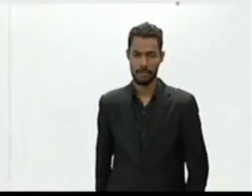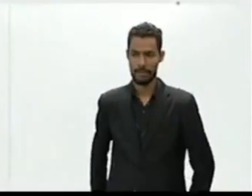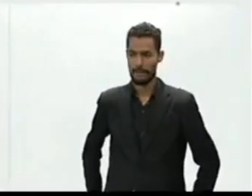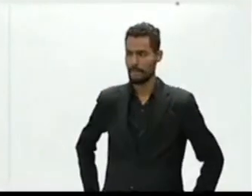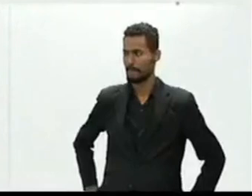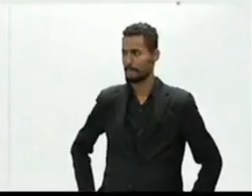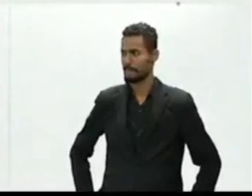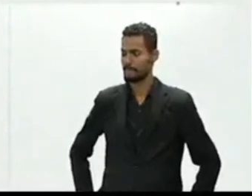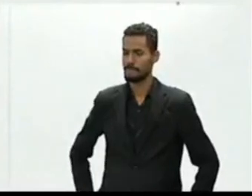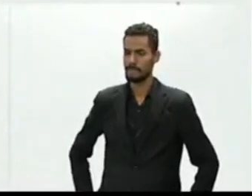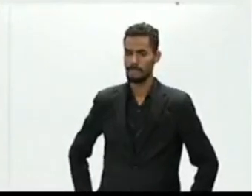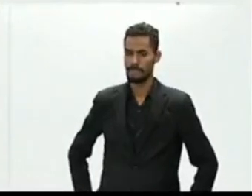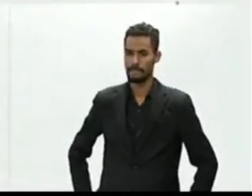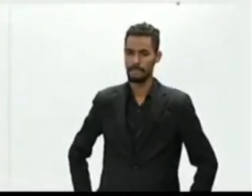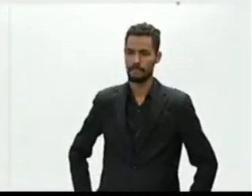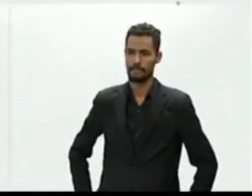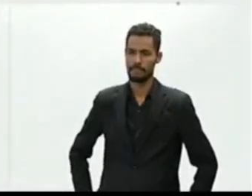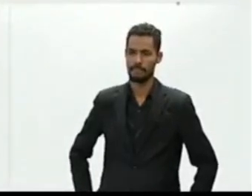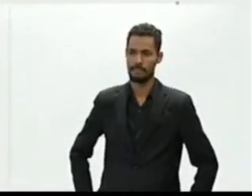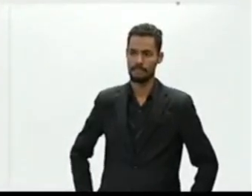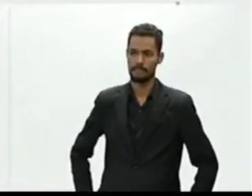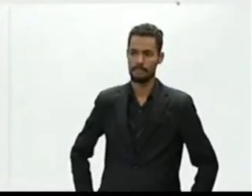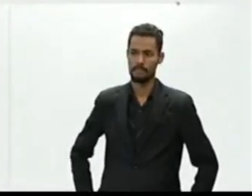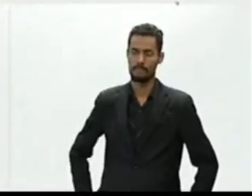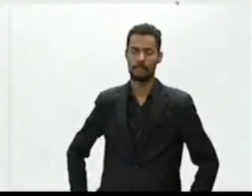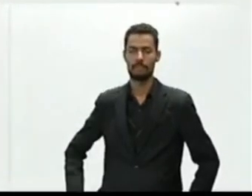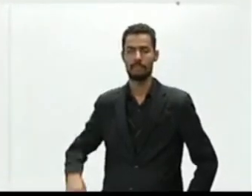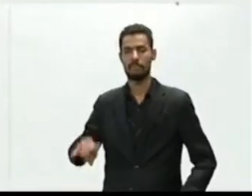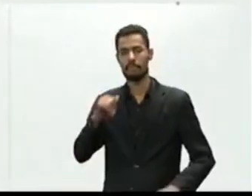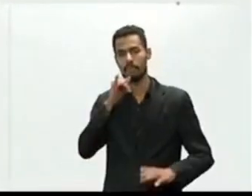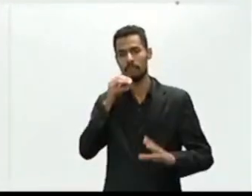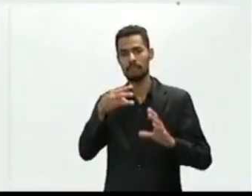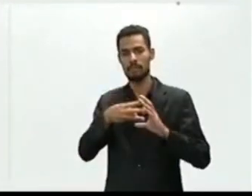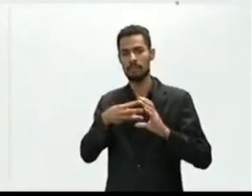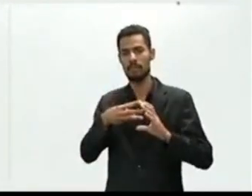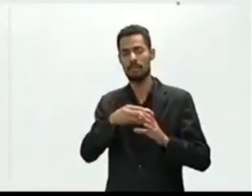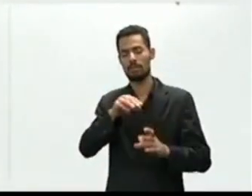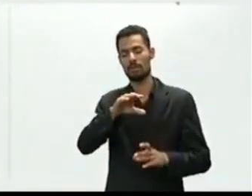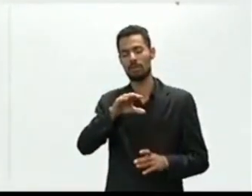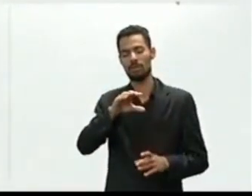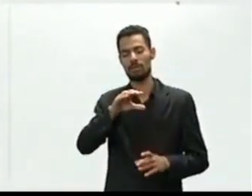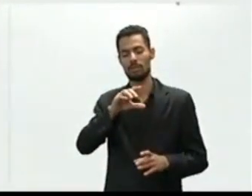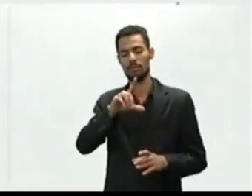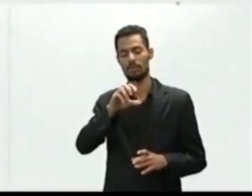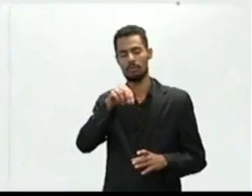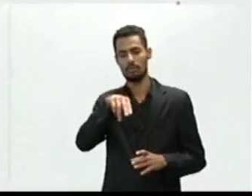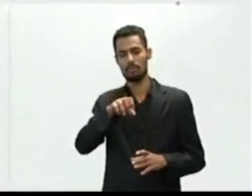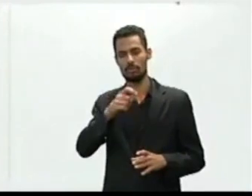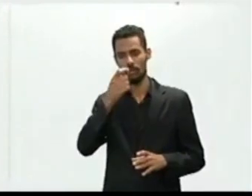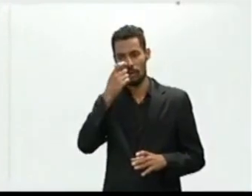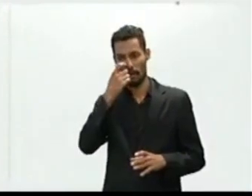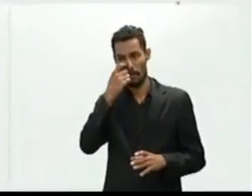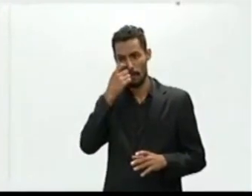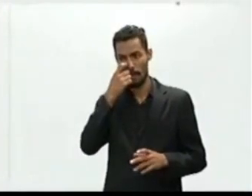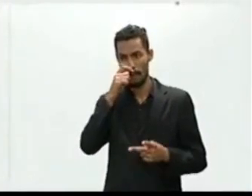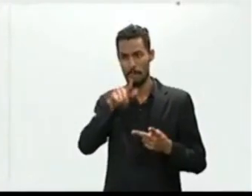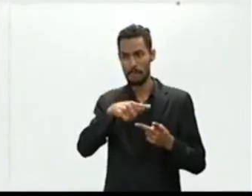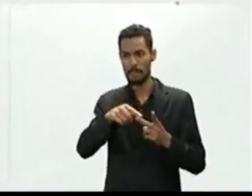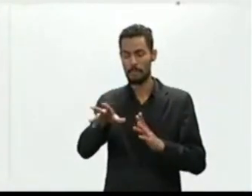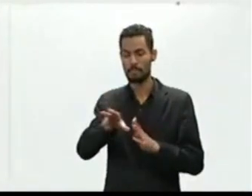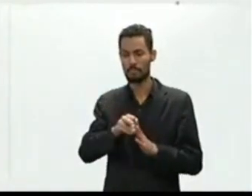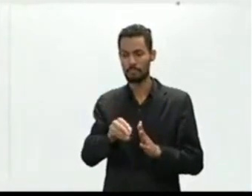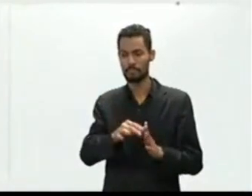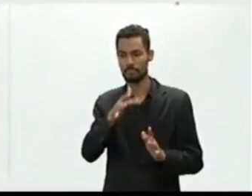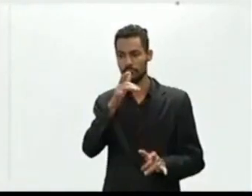Então, esses são alguns exemplos, né? Como, por exemplo, o uso de célula-tronco, clonagem ou edição de genes para a criação de super